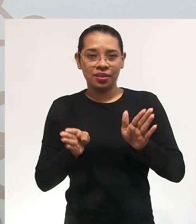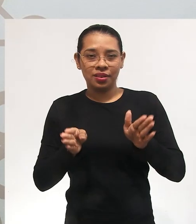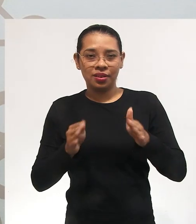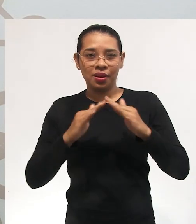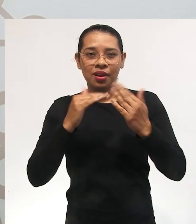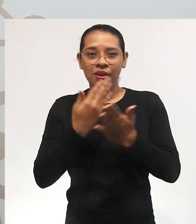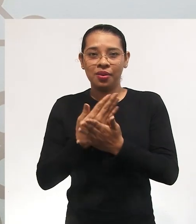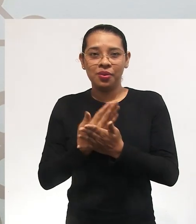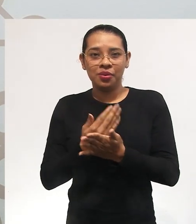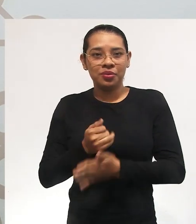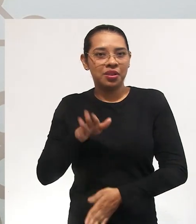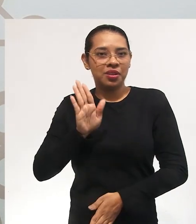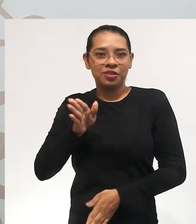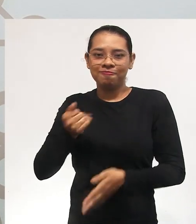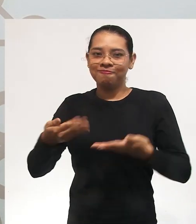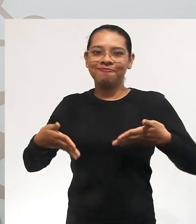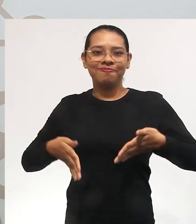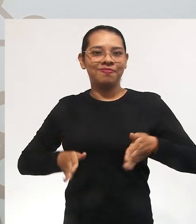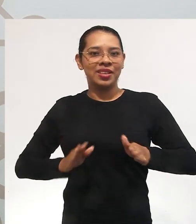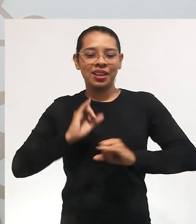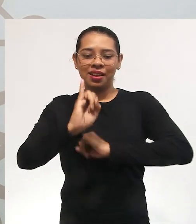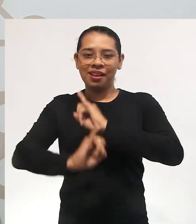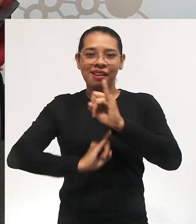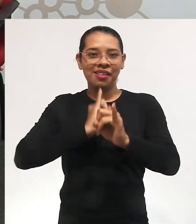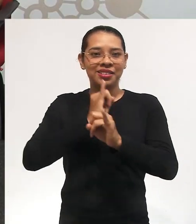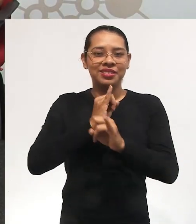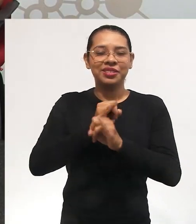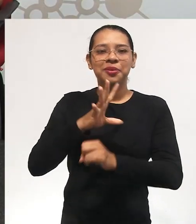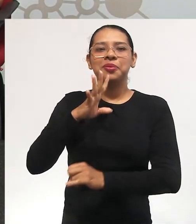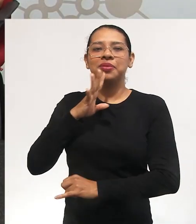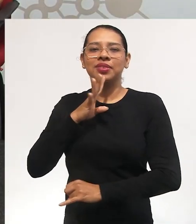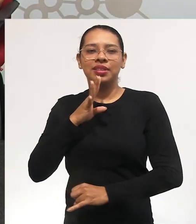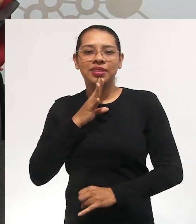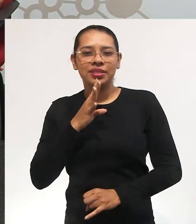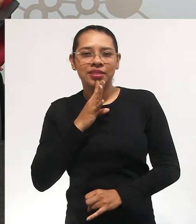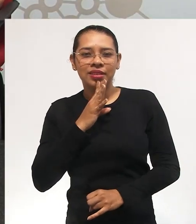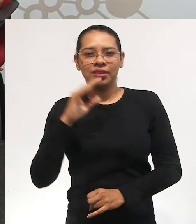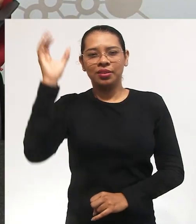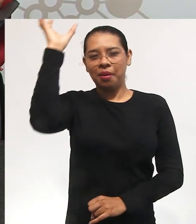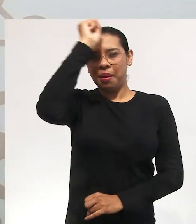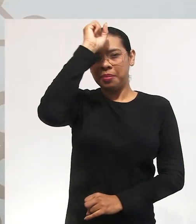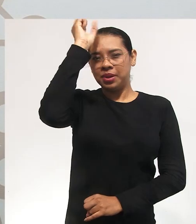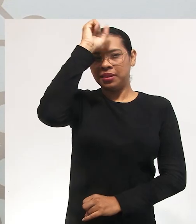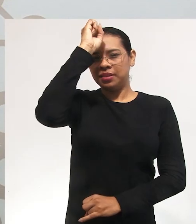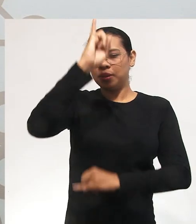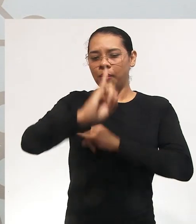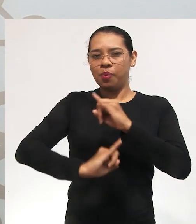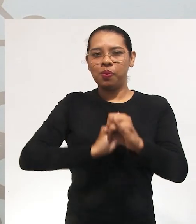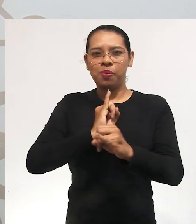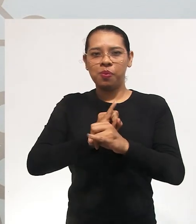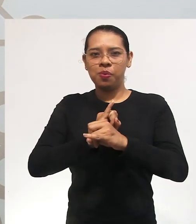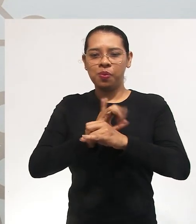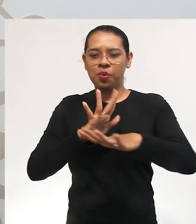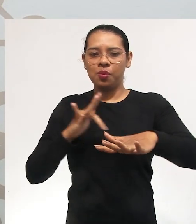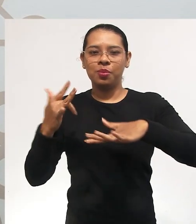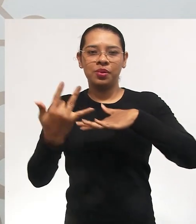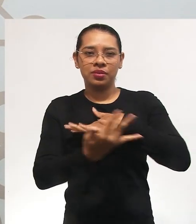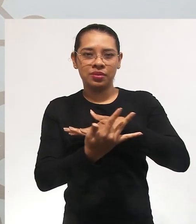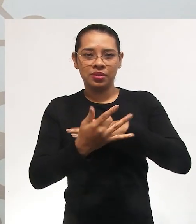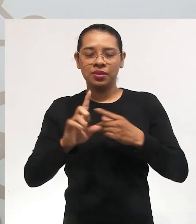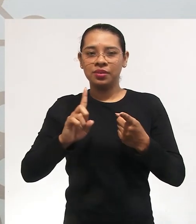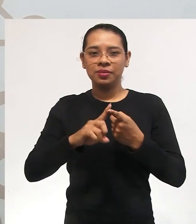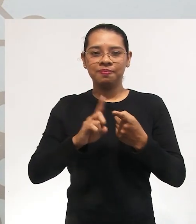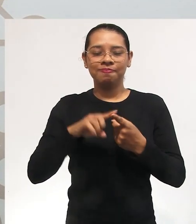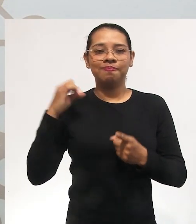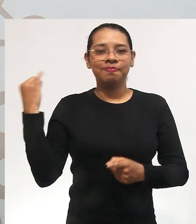no ensino fundamental, são da geração que já nasceu conectada, né? Então, é preciso